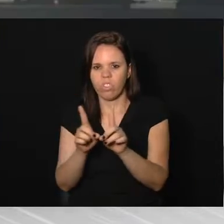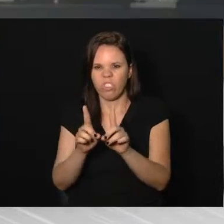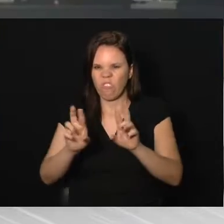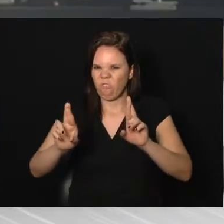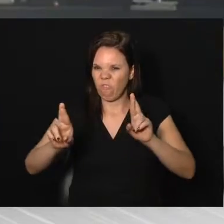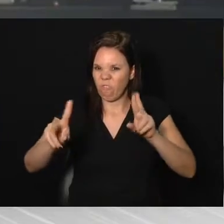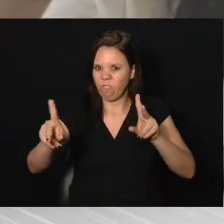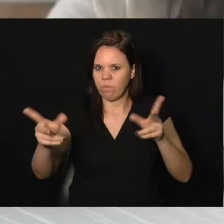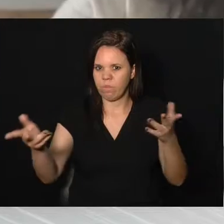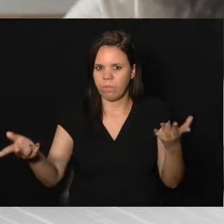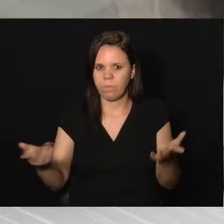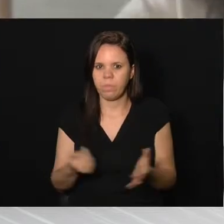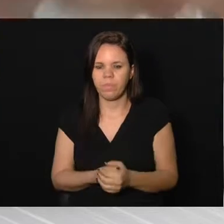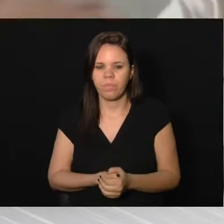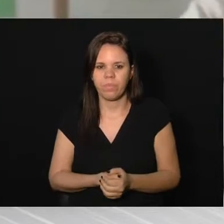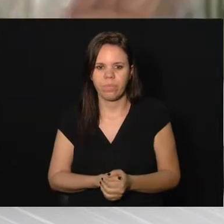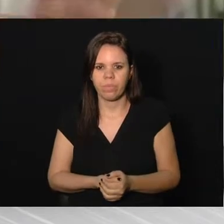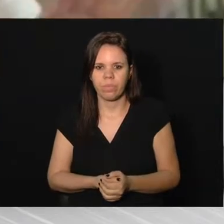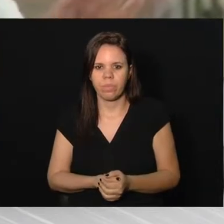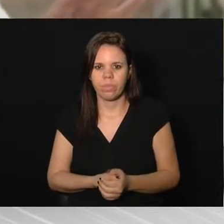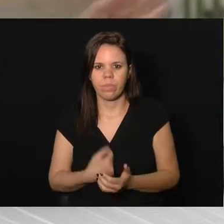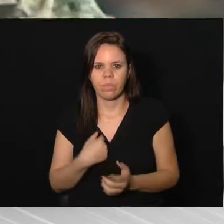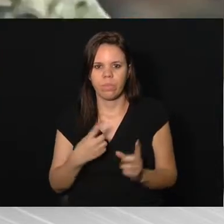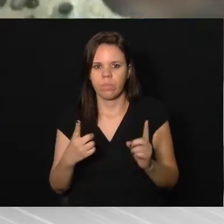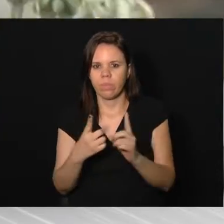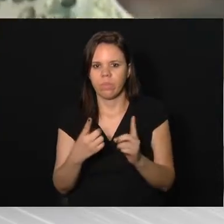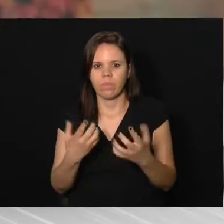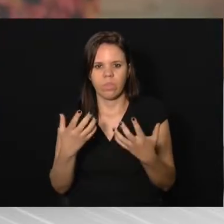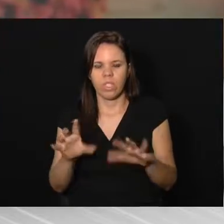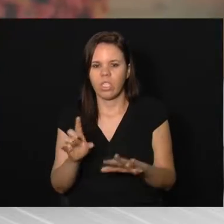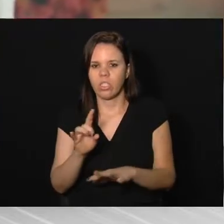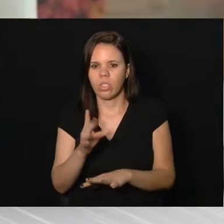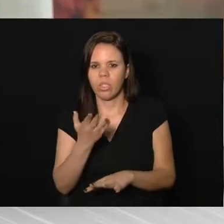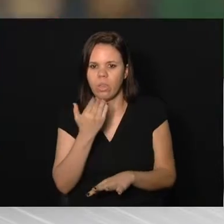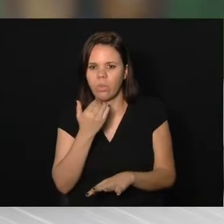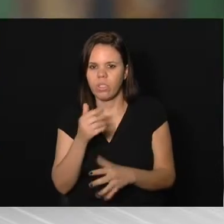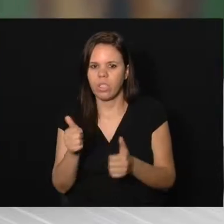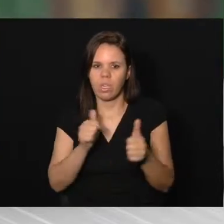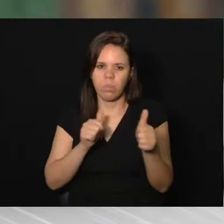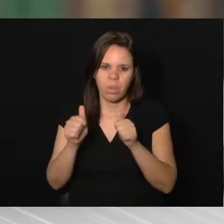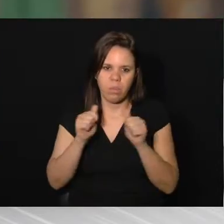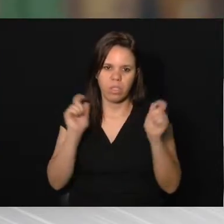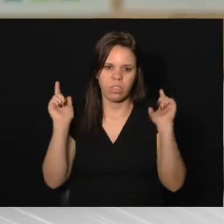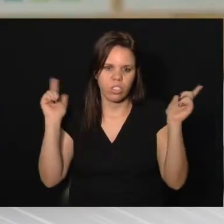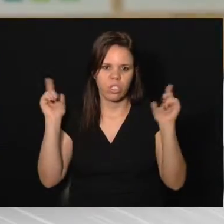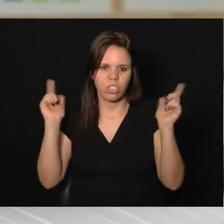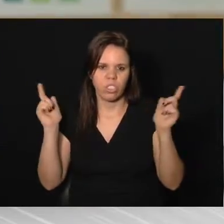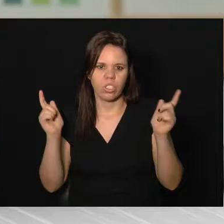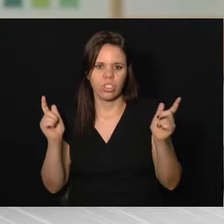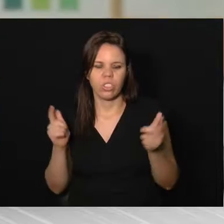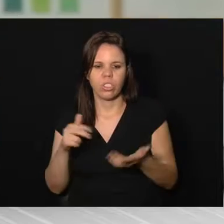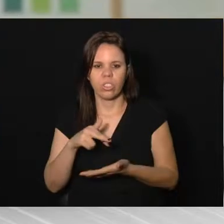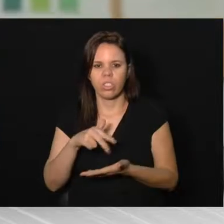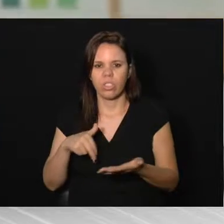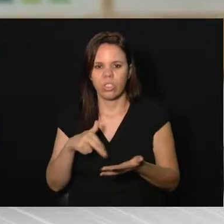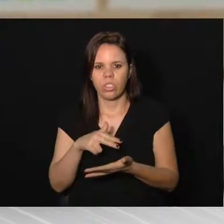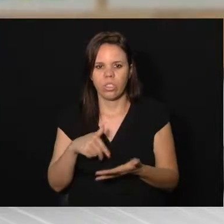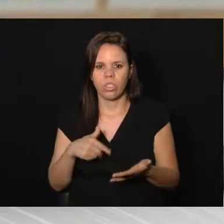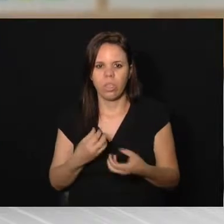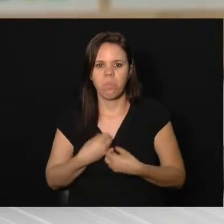muito diferentes. A gente não quer só comida. Sério? A gente quer bebida, diversão, balé. Poeta,